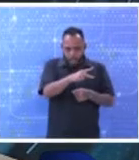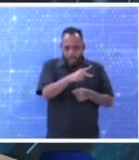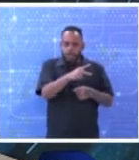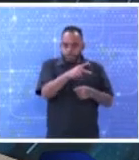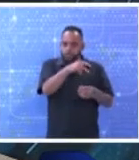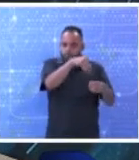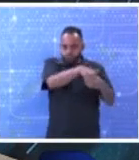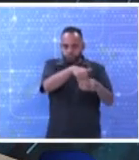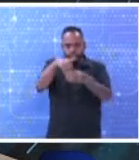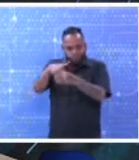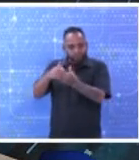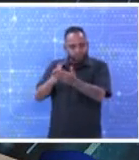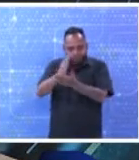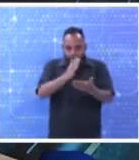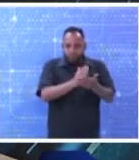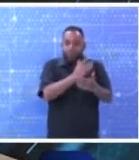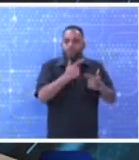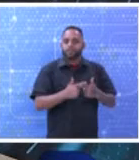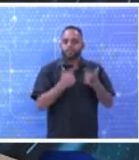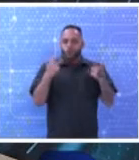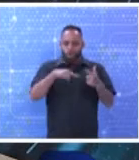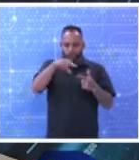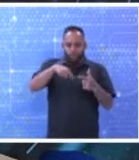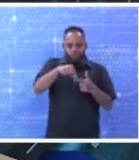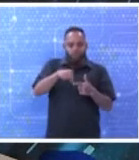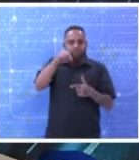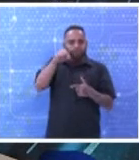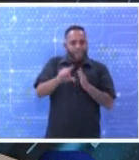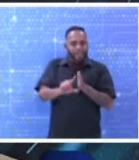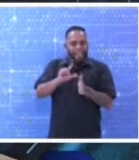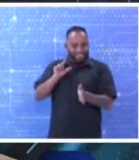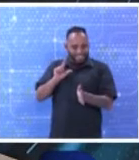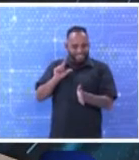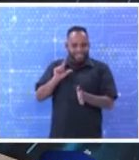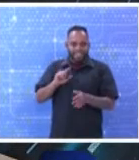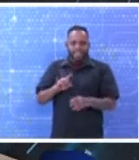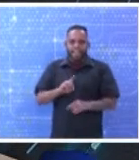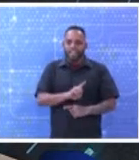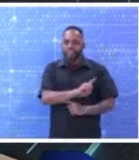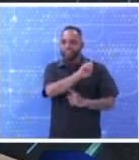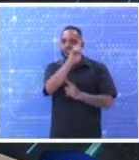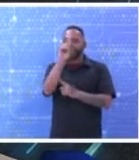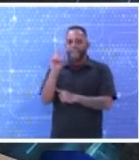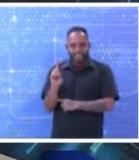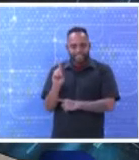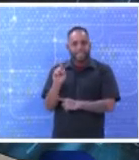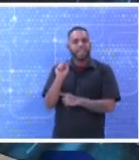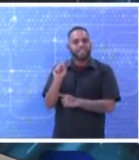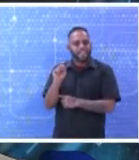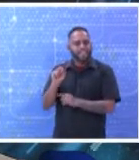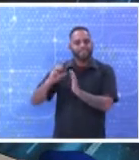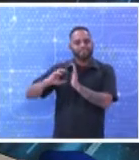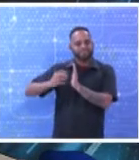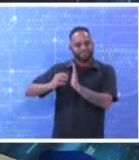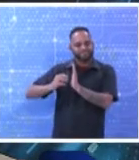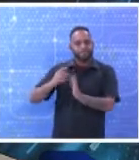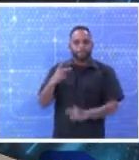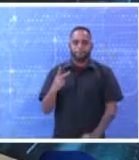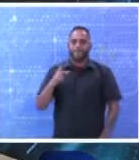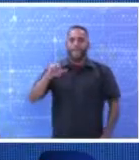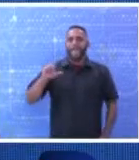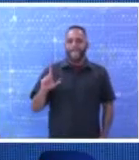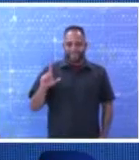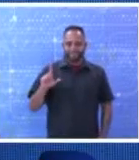frente a frente desce o Lima e Jorginho Melo tiveram um confronto se entrega durante uma hora e quarenta minutos